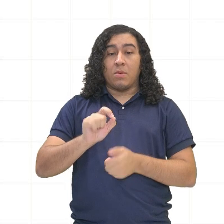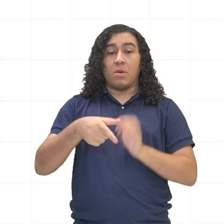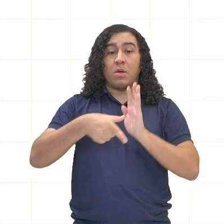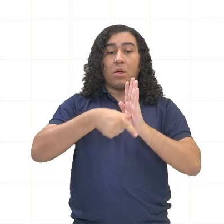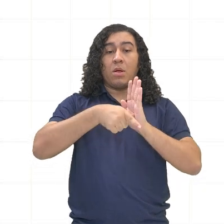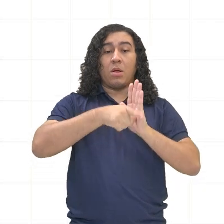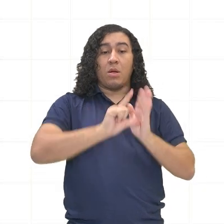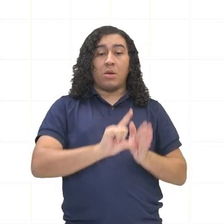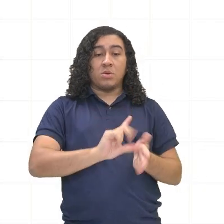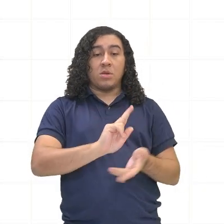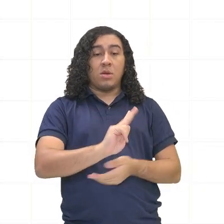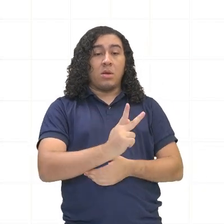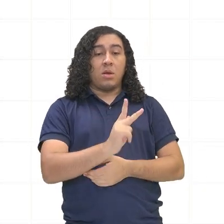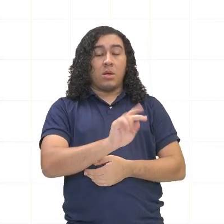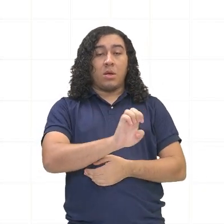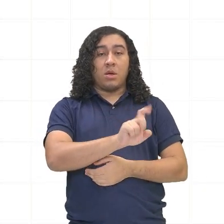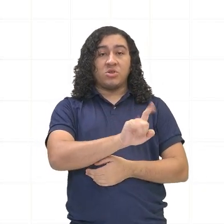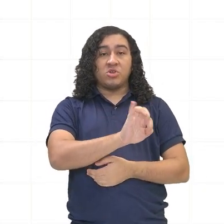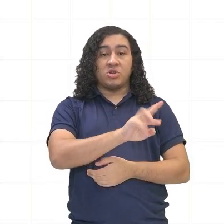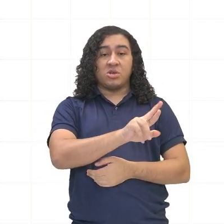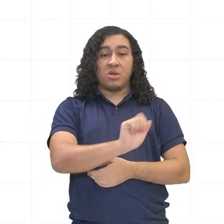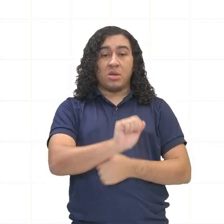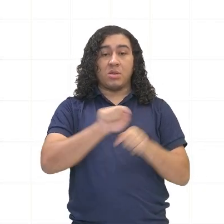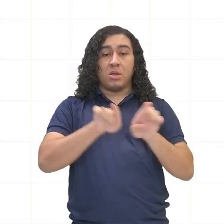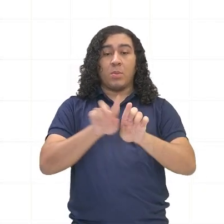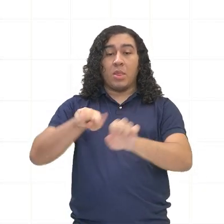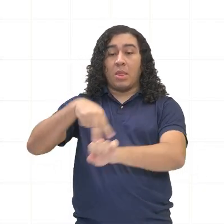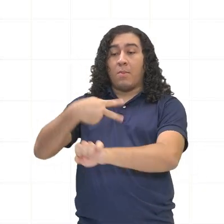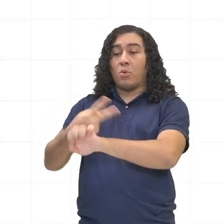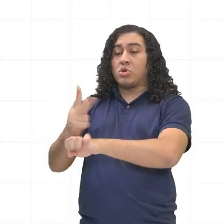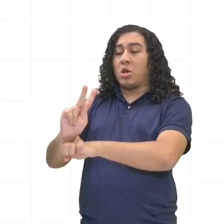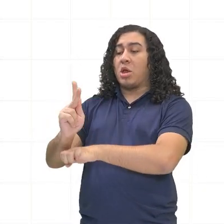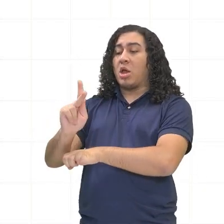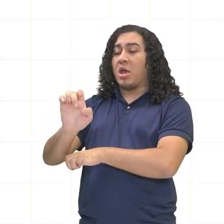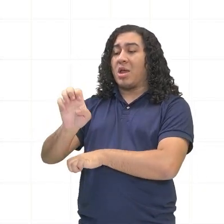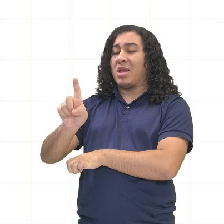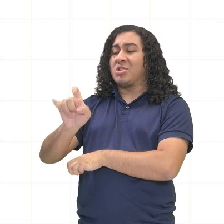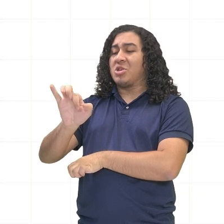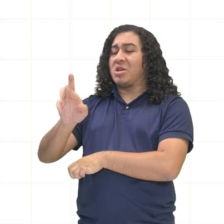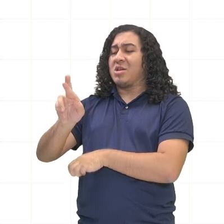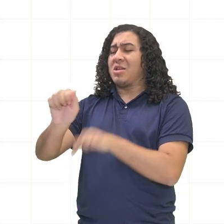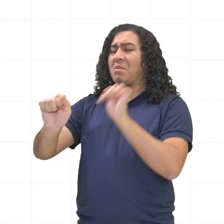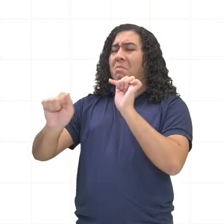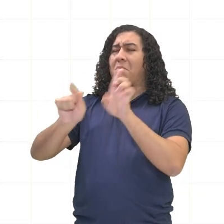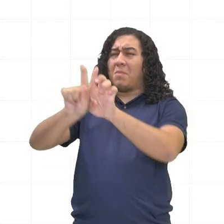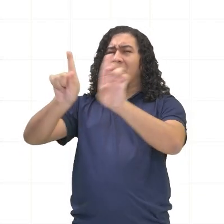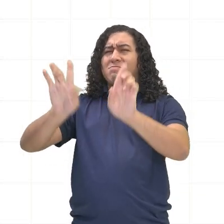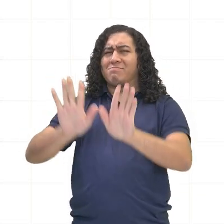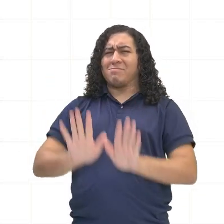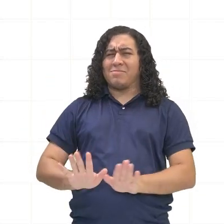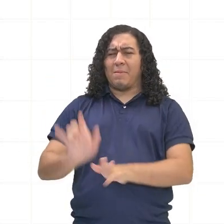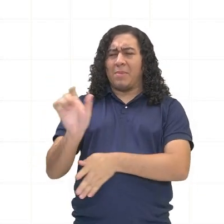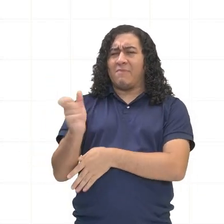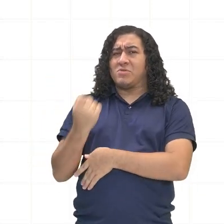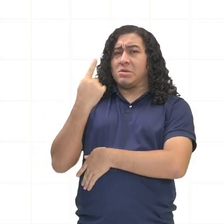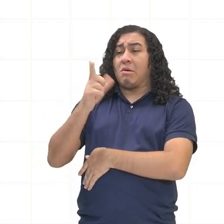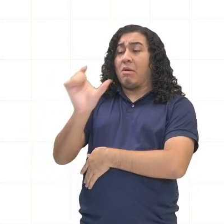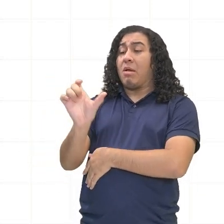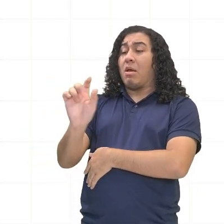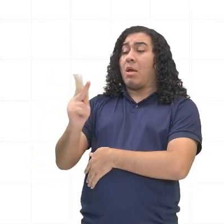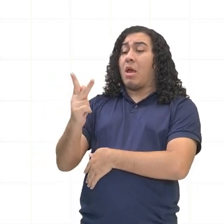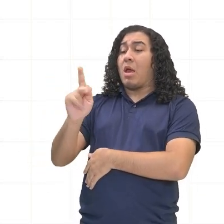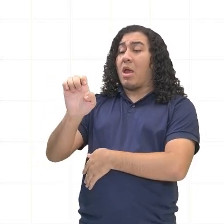depois da Égira, o que significa? Aí você me pergunta, professor, mas o que significa Égira?